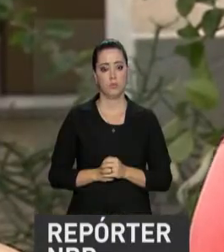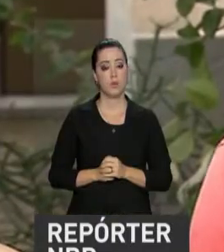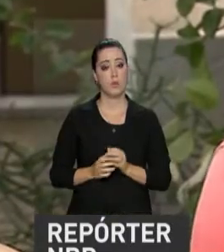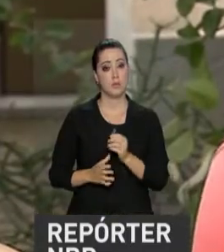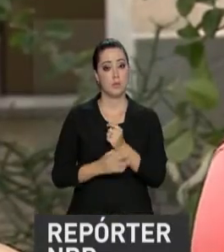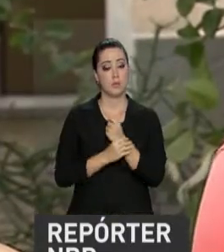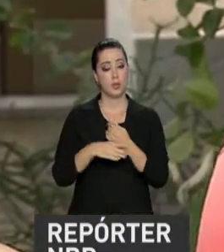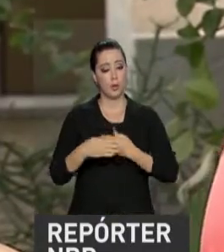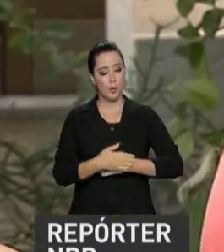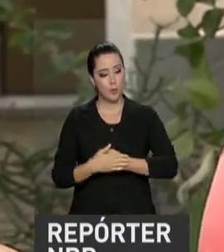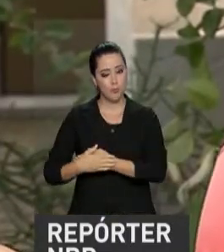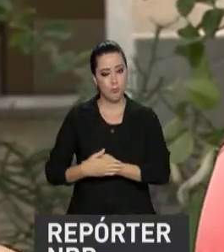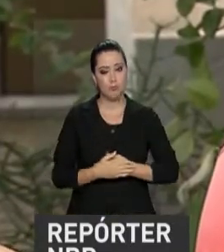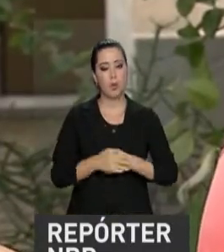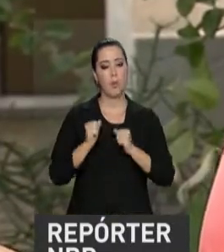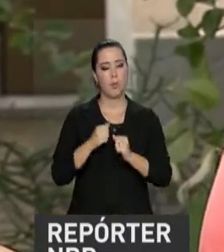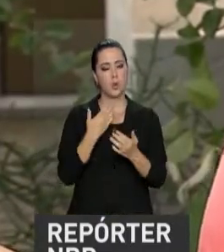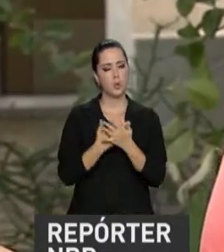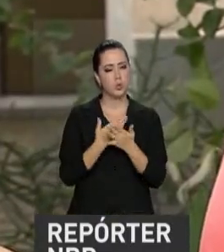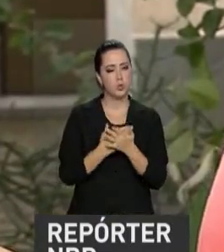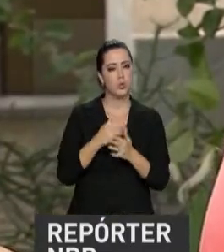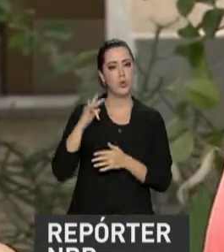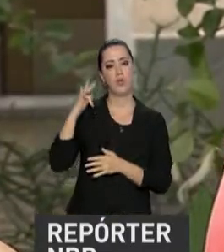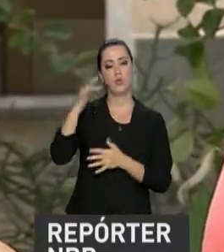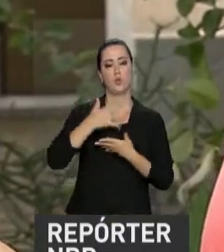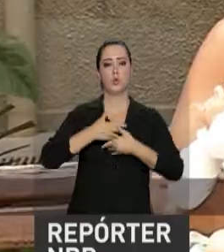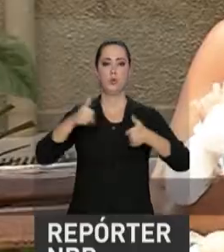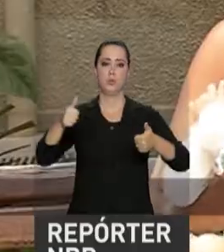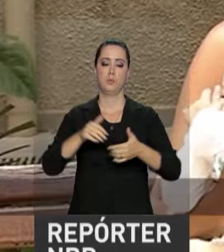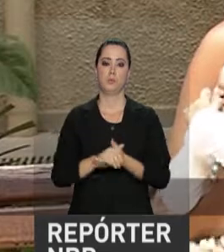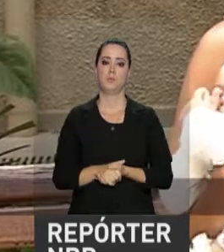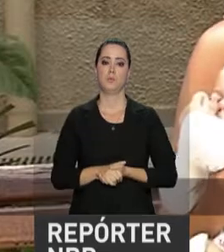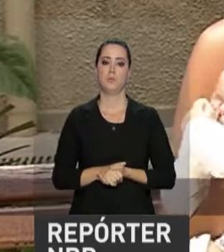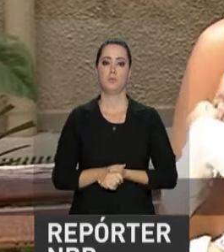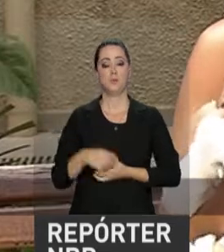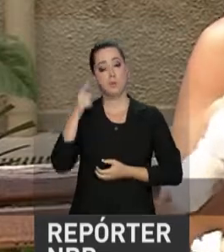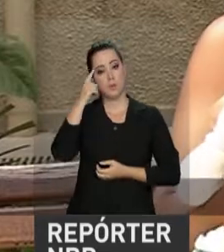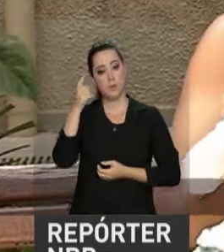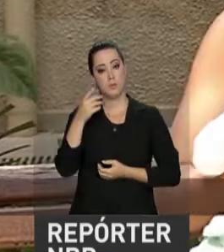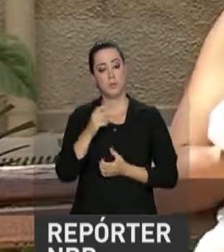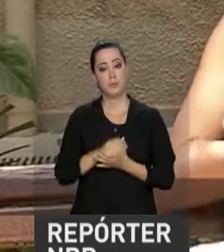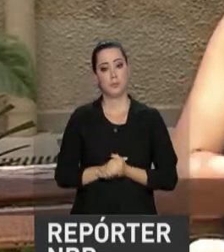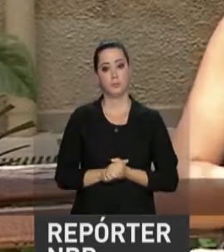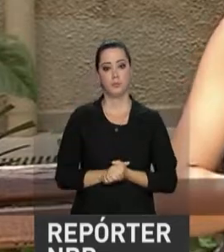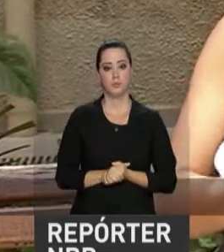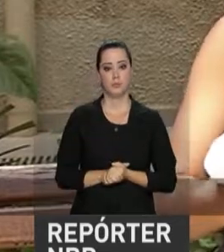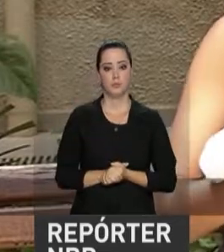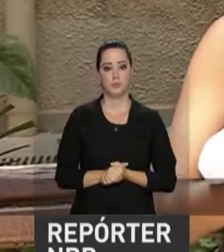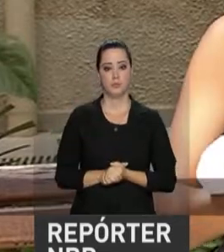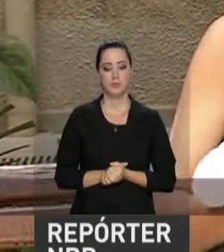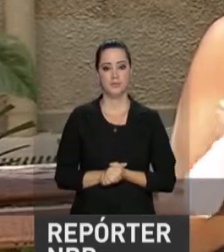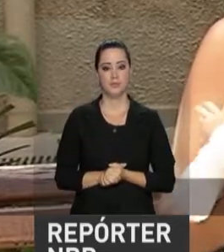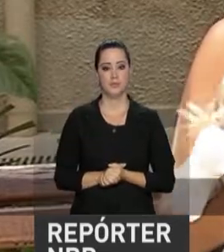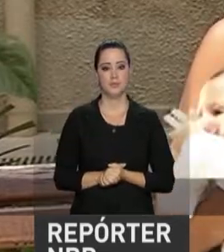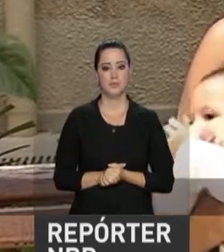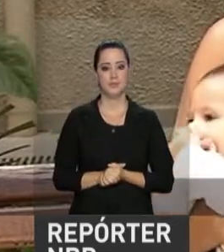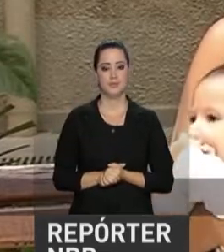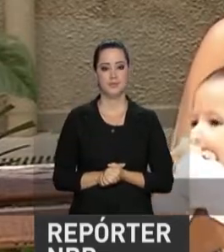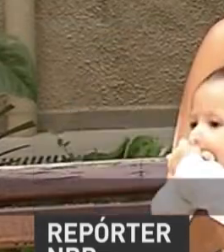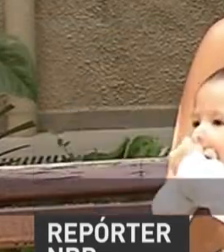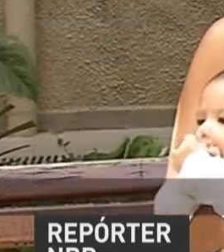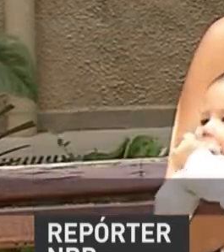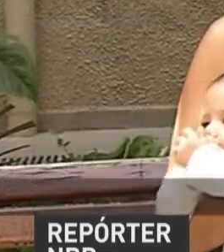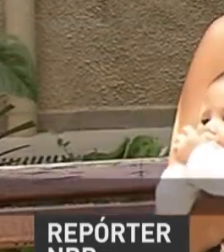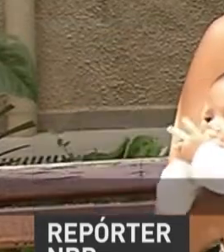isabella vai poder estudar e ter um futuro melhor pensou que ia para ter um melhor duro e uma melhor educação